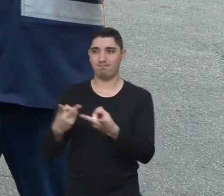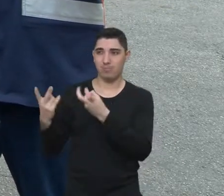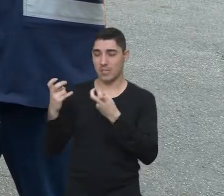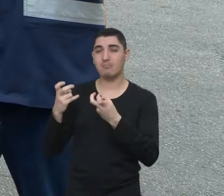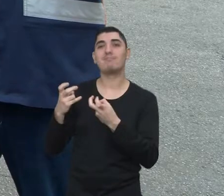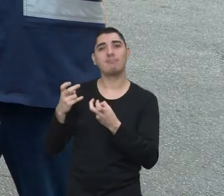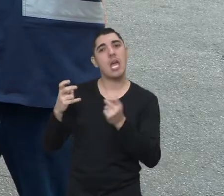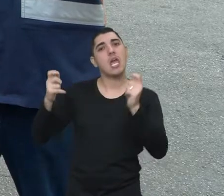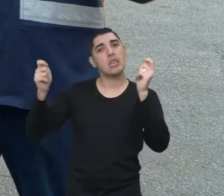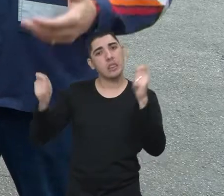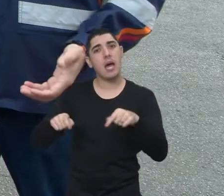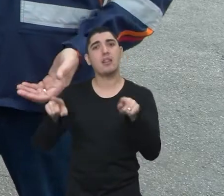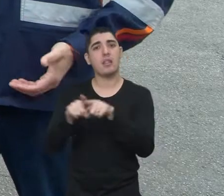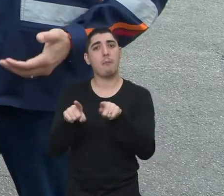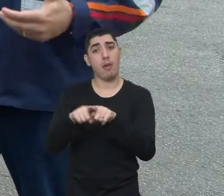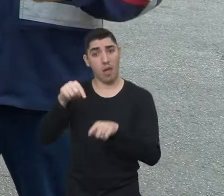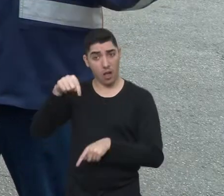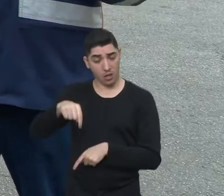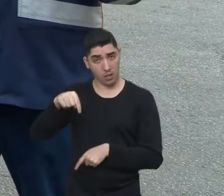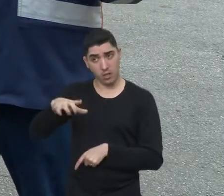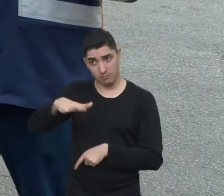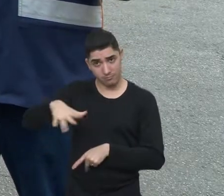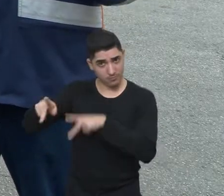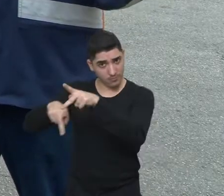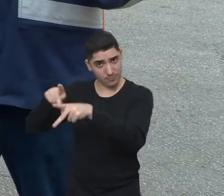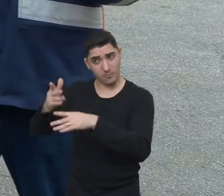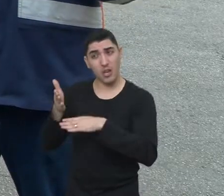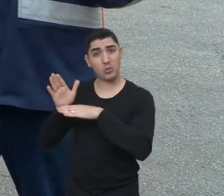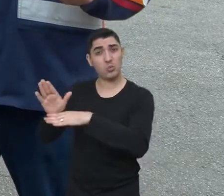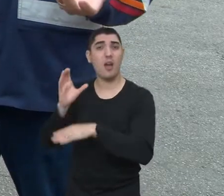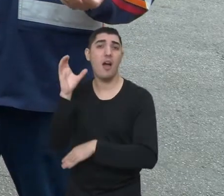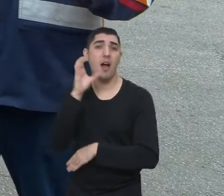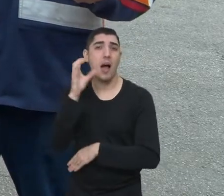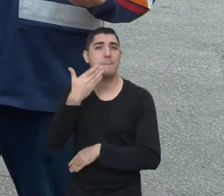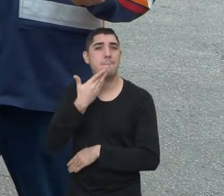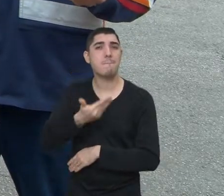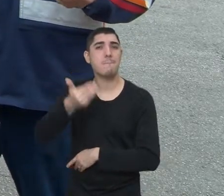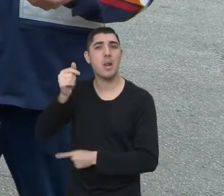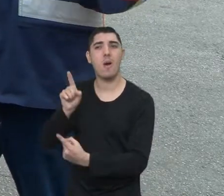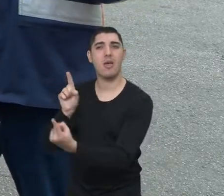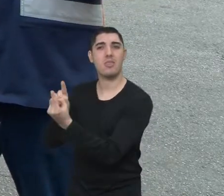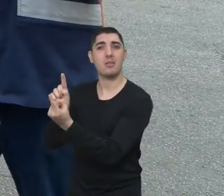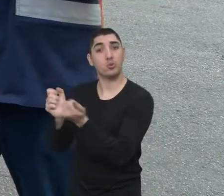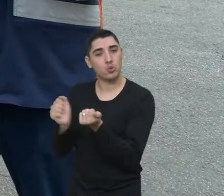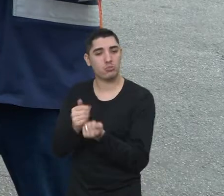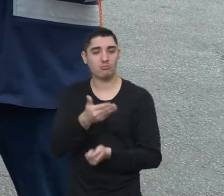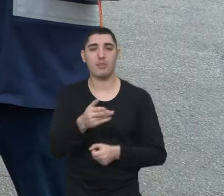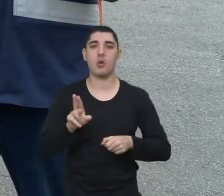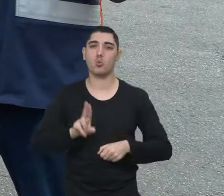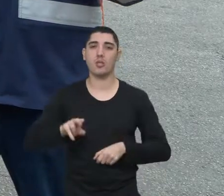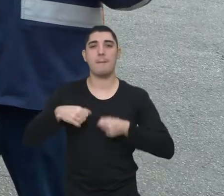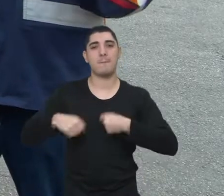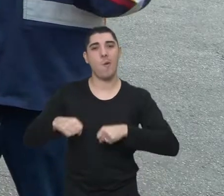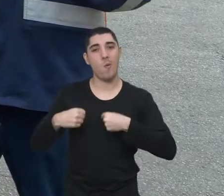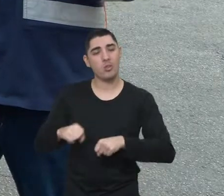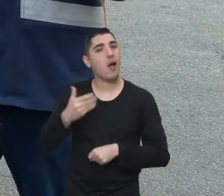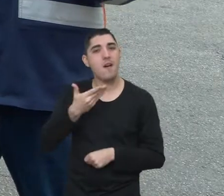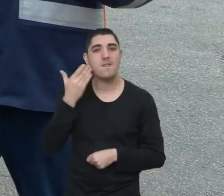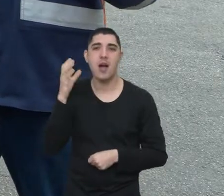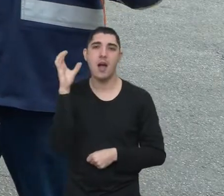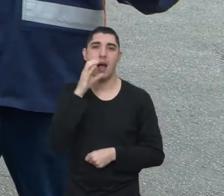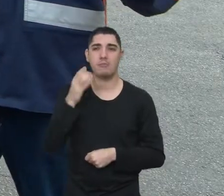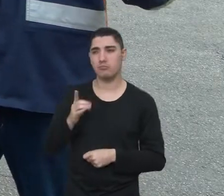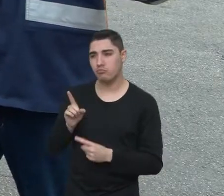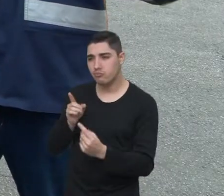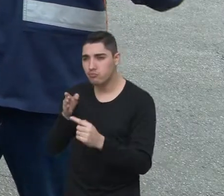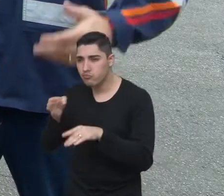conseguiria prover para a população uma resposta mais rápida no atendimento com motocicletas, que têm uma agilidade